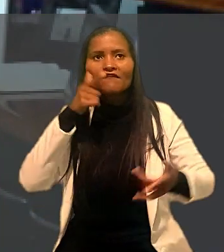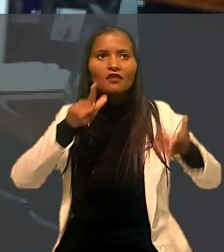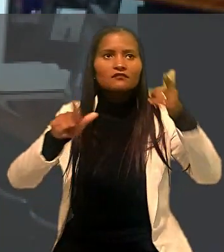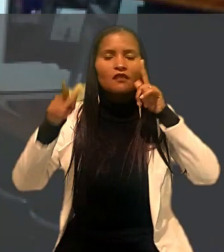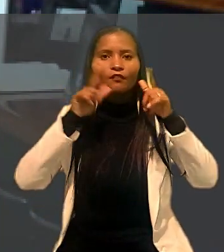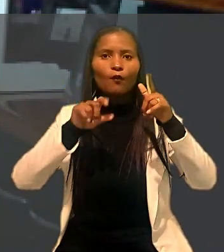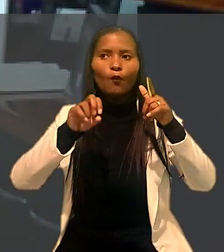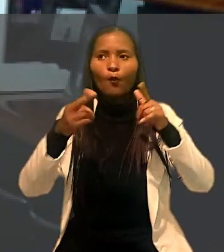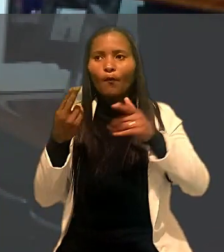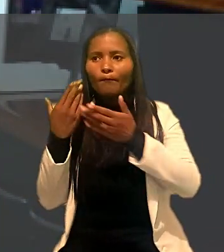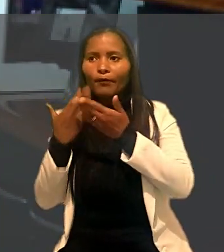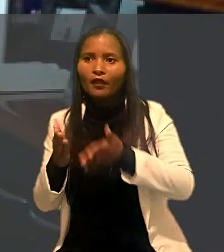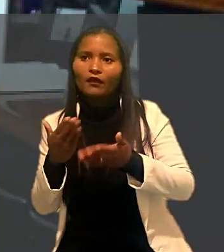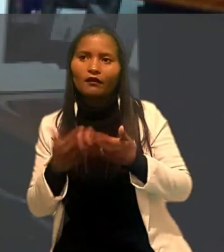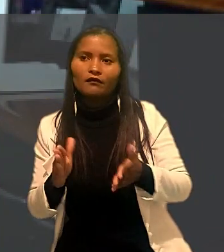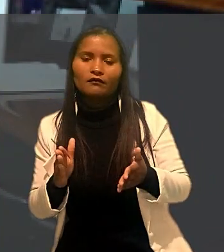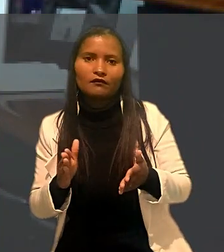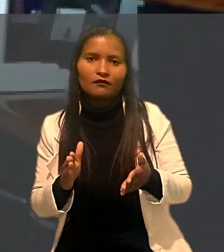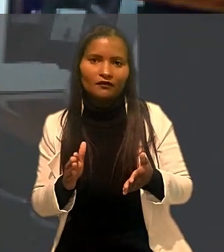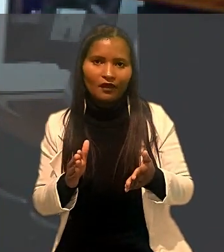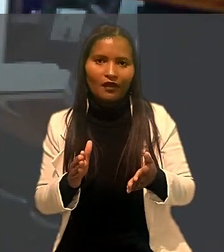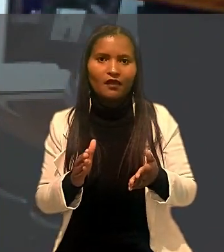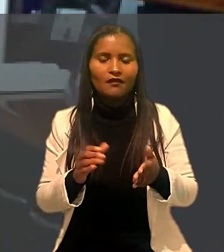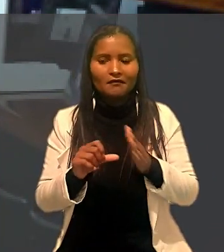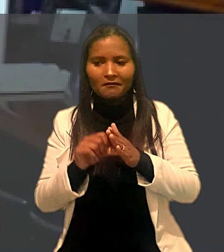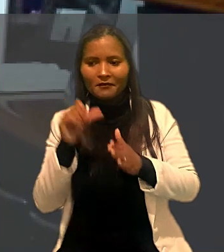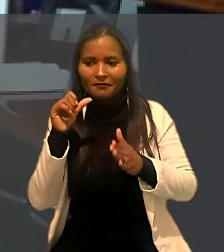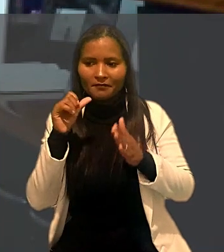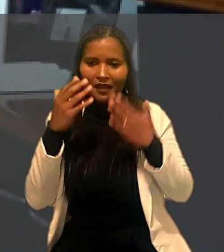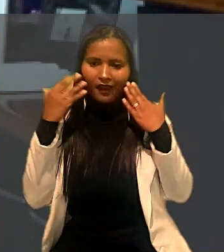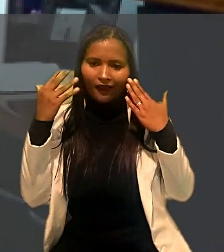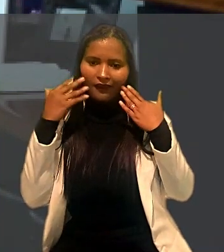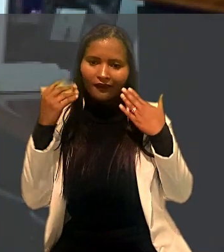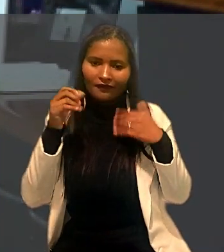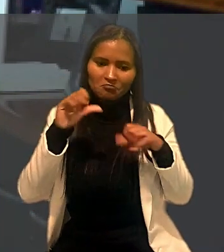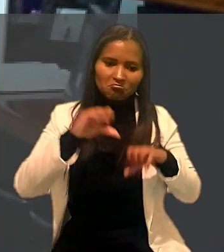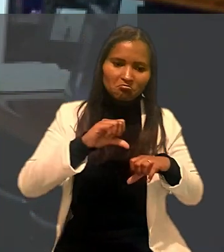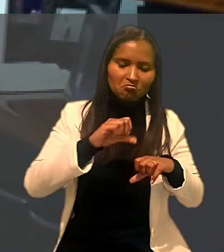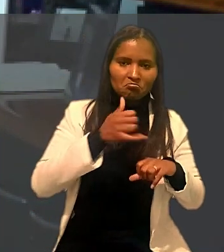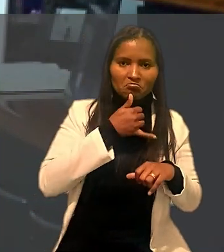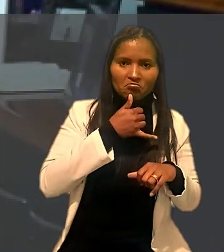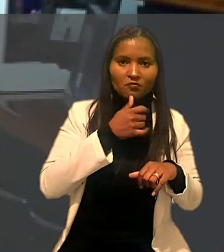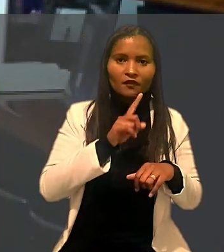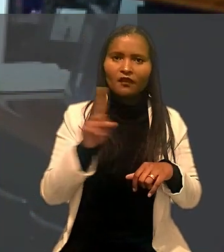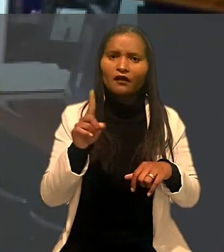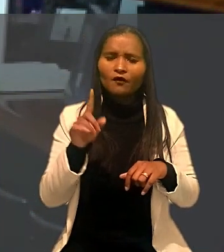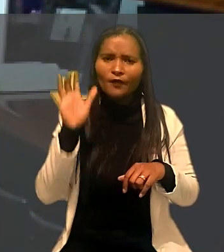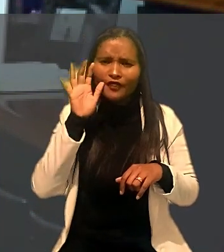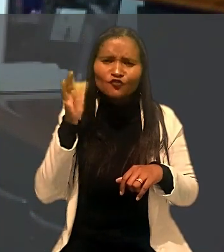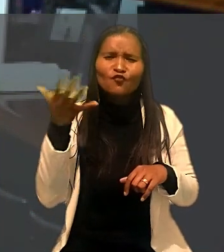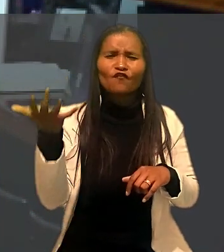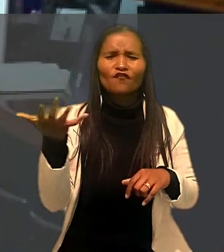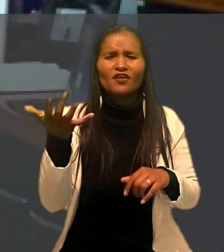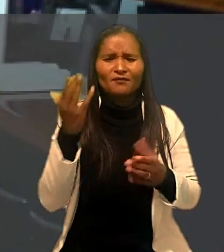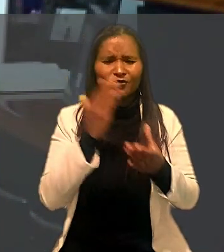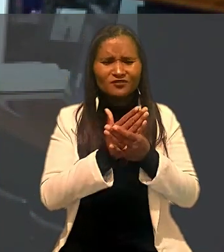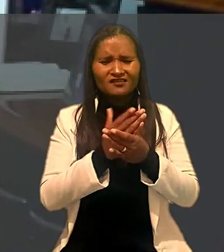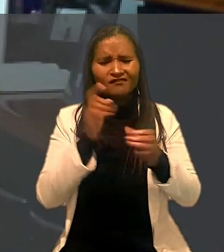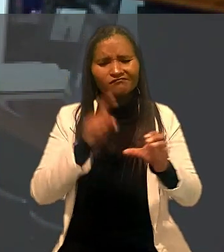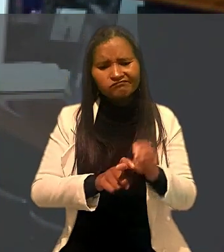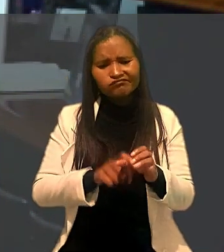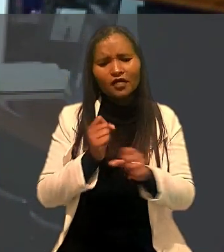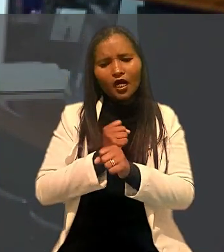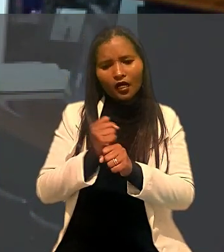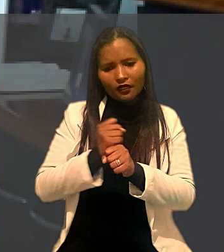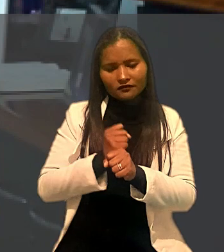o gol do vencedor, nem do vencido, o primeiro por alegria, o segundo por tristeza, mas o gol de resolver o litígio pendente há